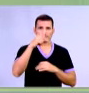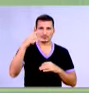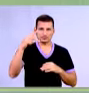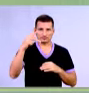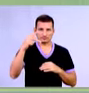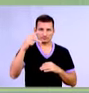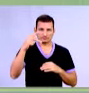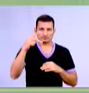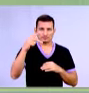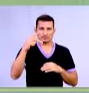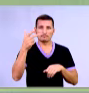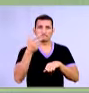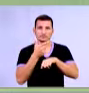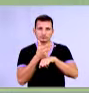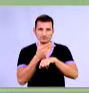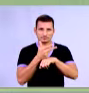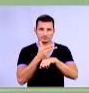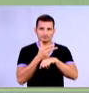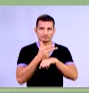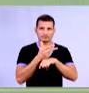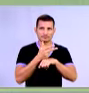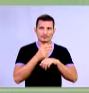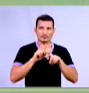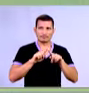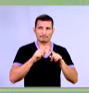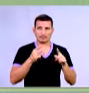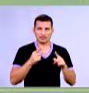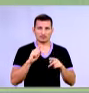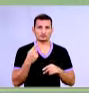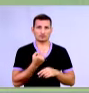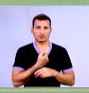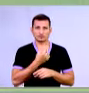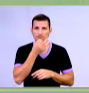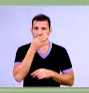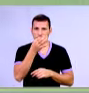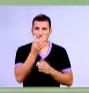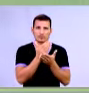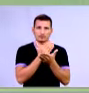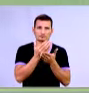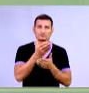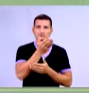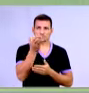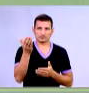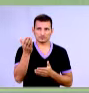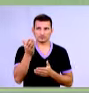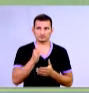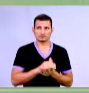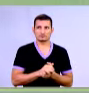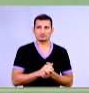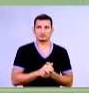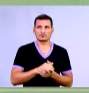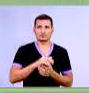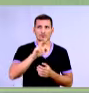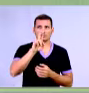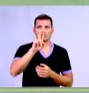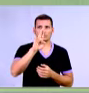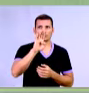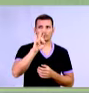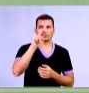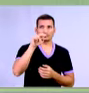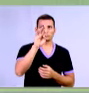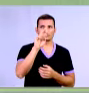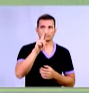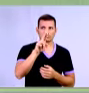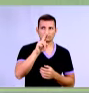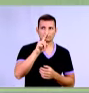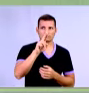para multimídia. Porém, nós sugerimos alguns para vocês. Ubuntu Studio 12.04, Dream